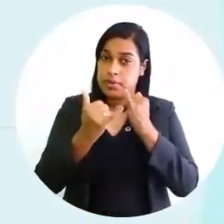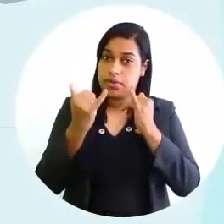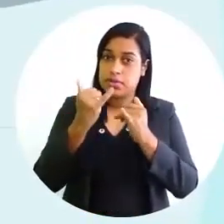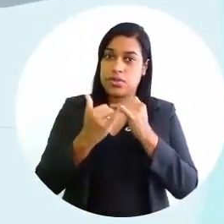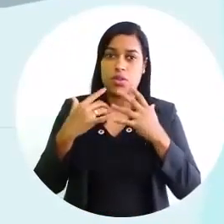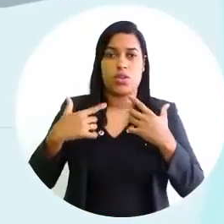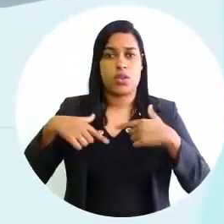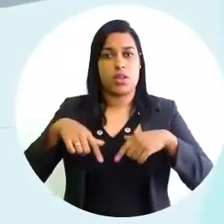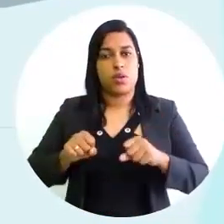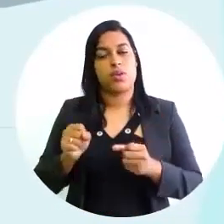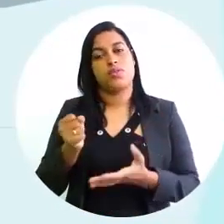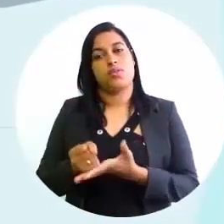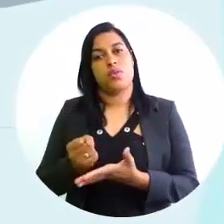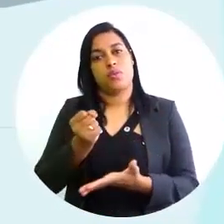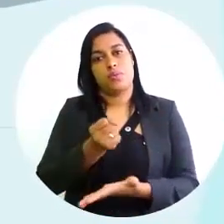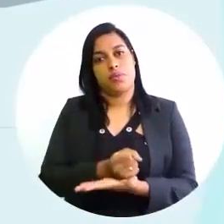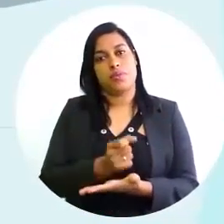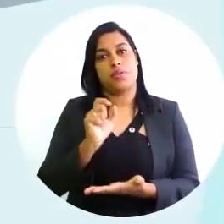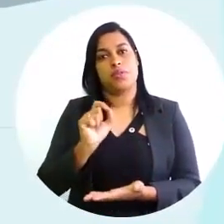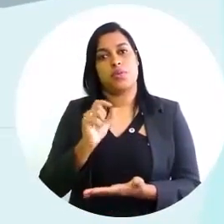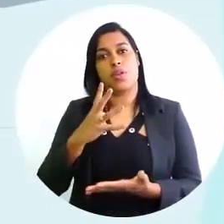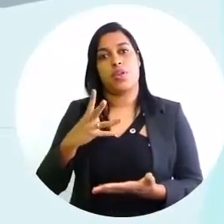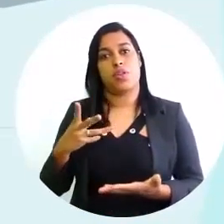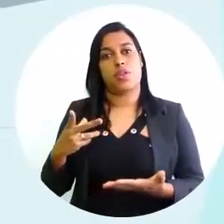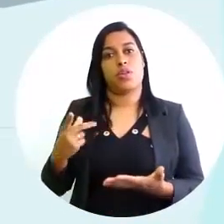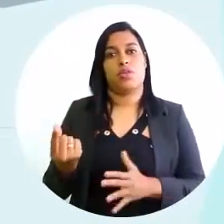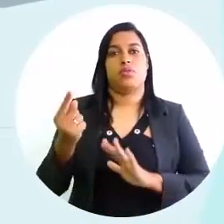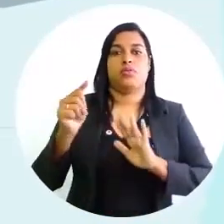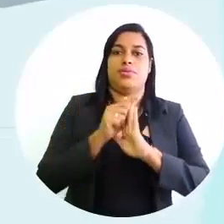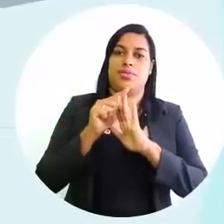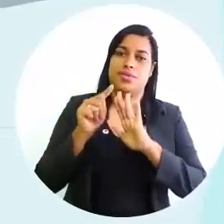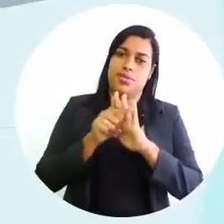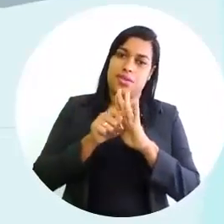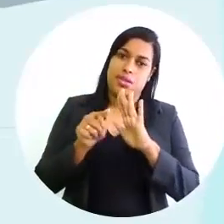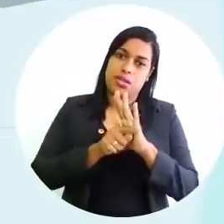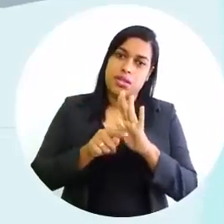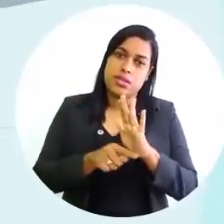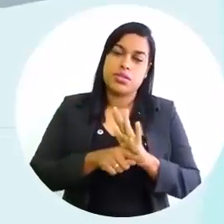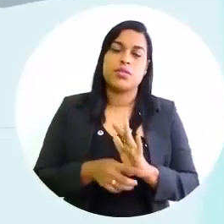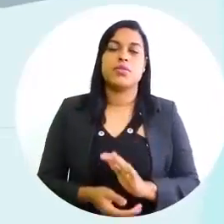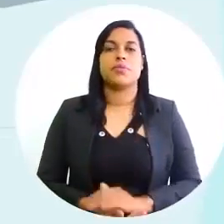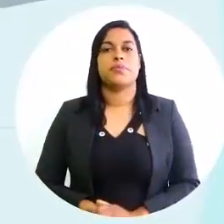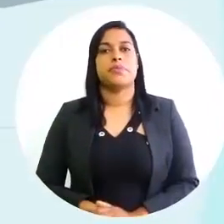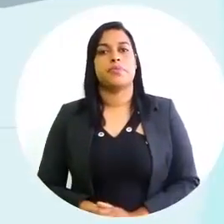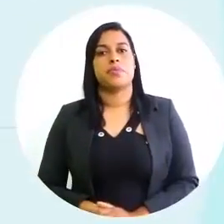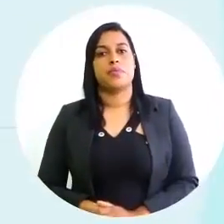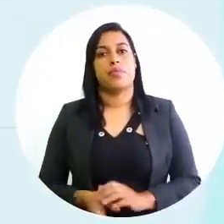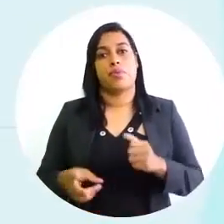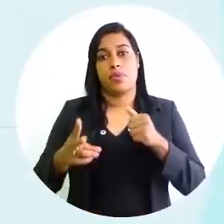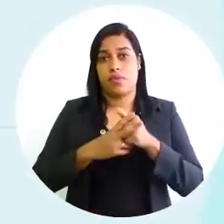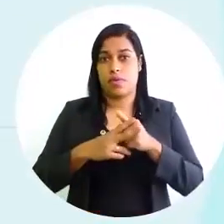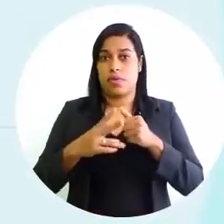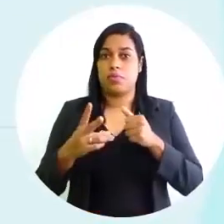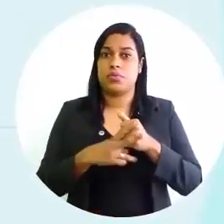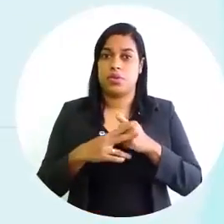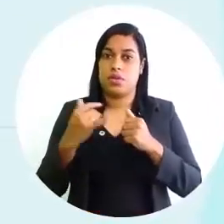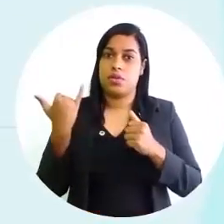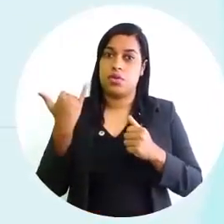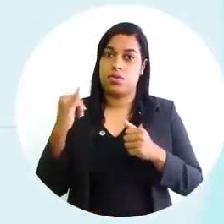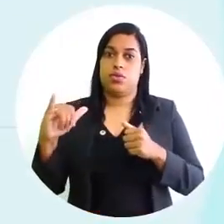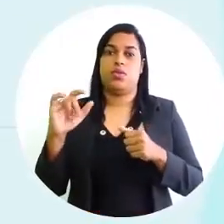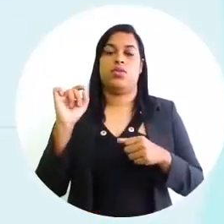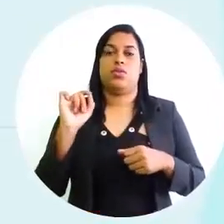as linguagens documentárias é que todas são listas de assunto. Então, além do vocabulário controlado, que